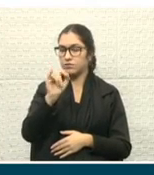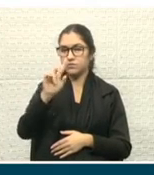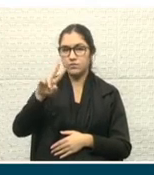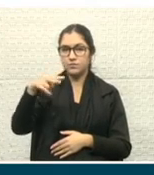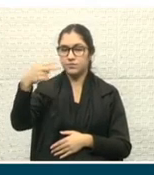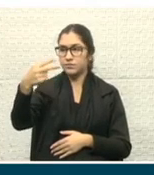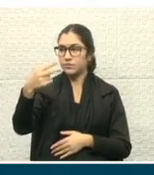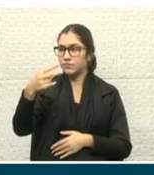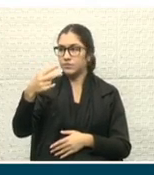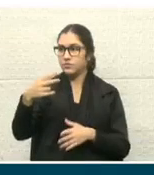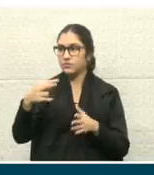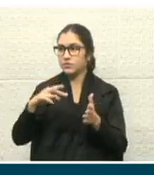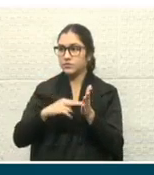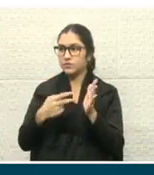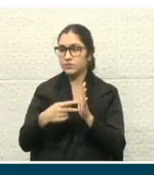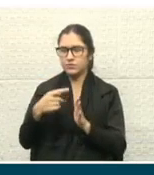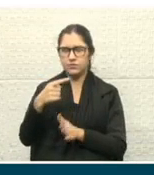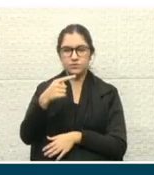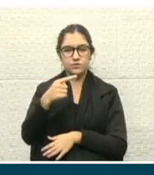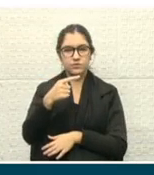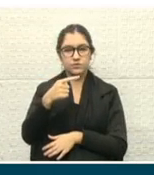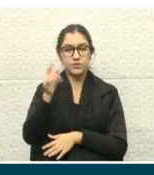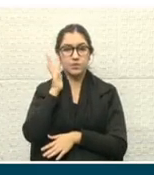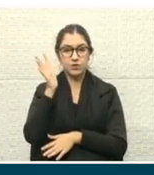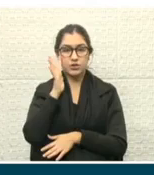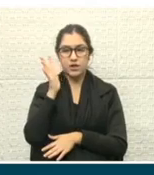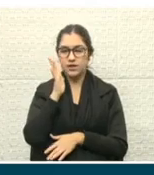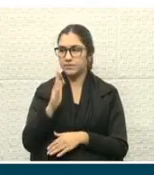sendo a representação da unidade